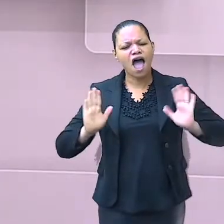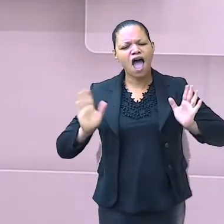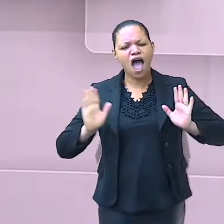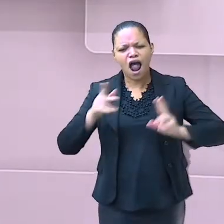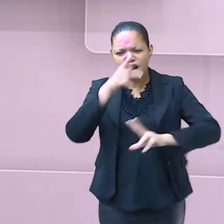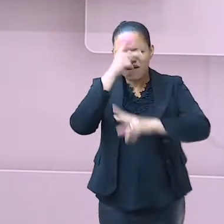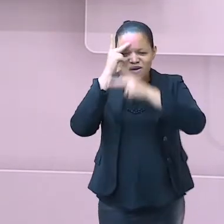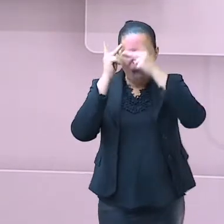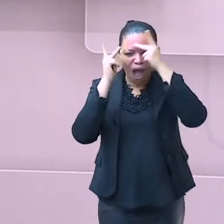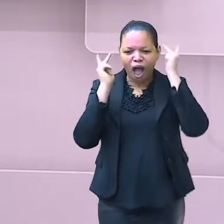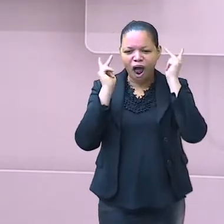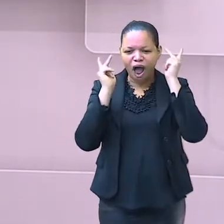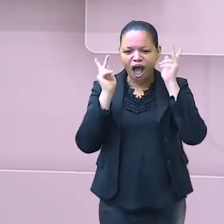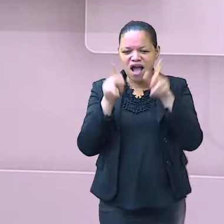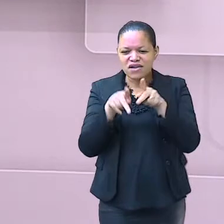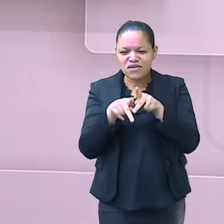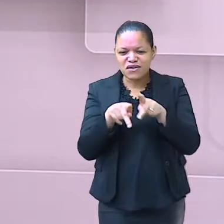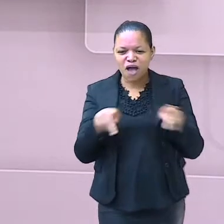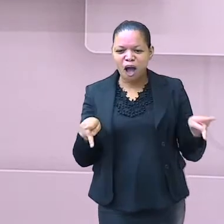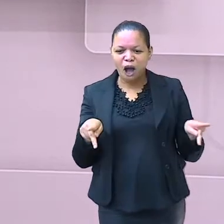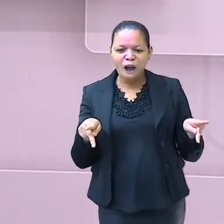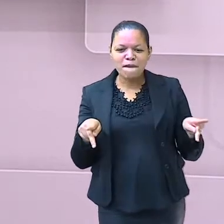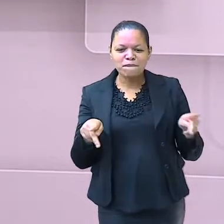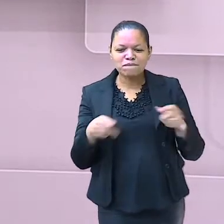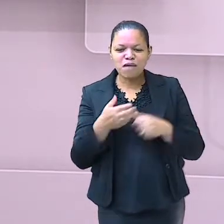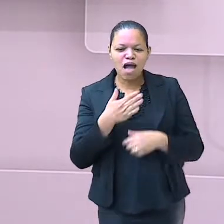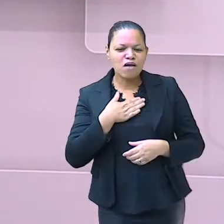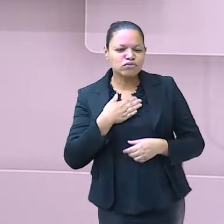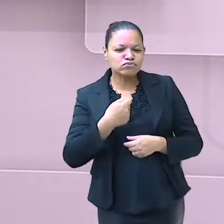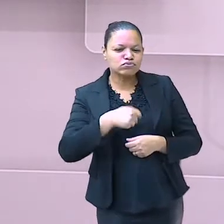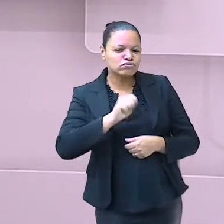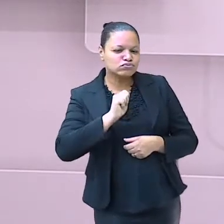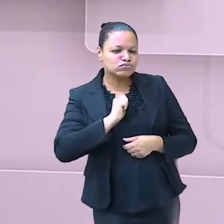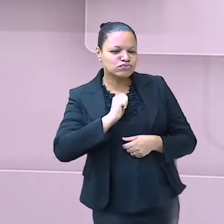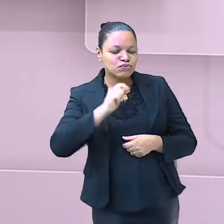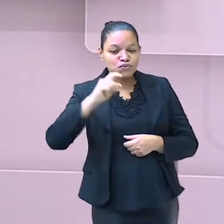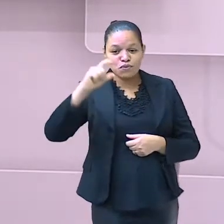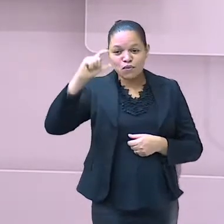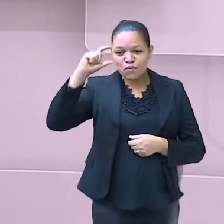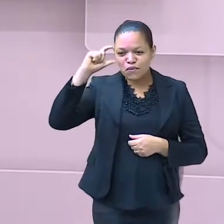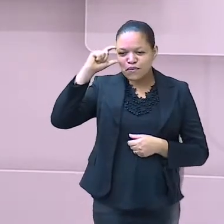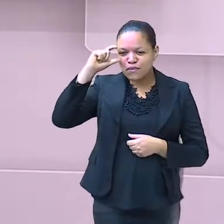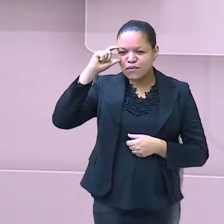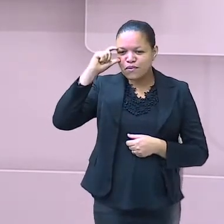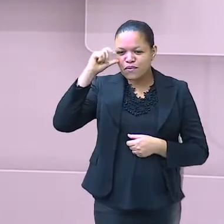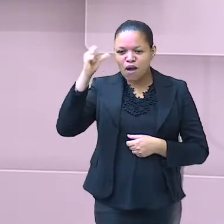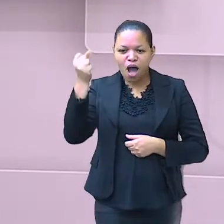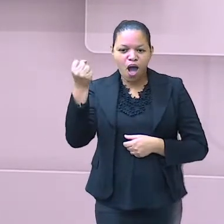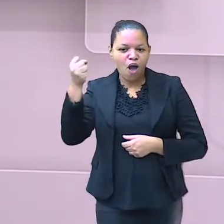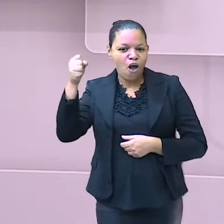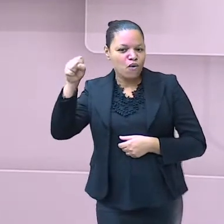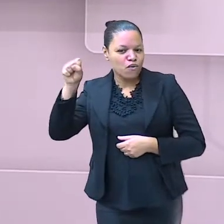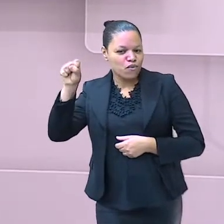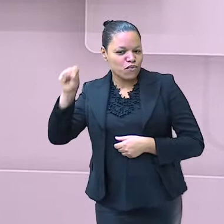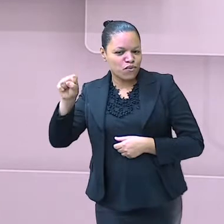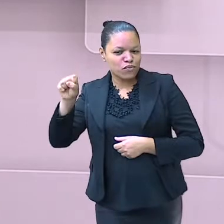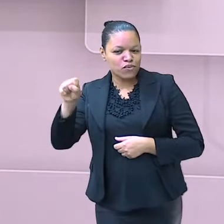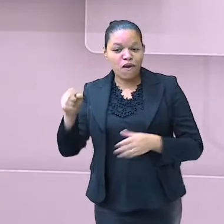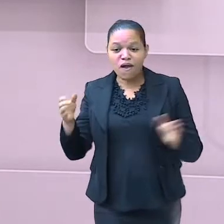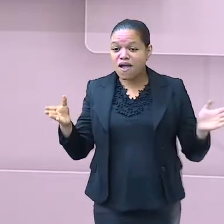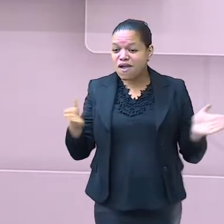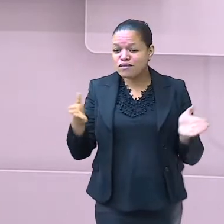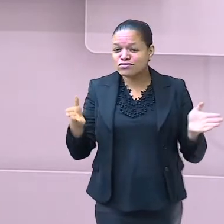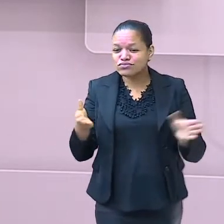up, everybody? Eu sou a sua teacher, Sabrina Pociol, professora do município de Governador Valadares, e estamos de volta com o